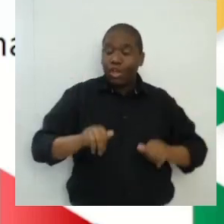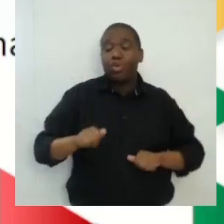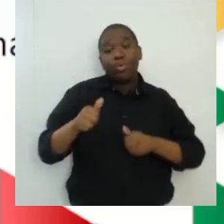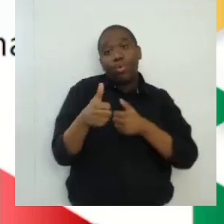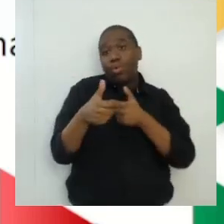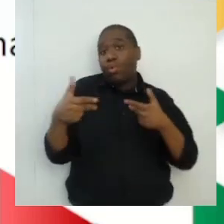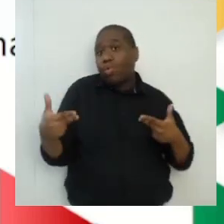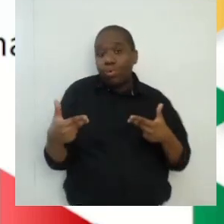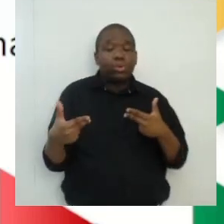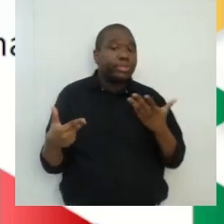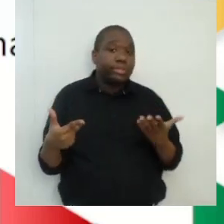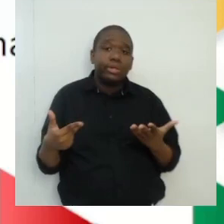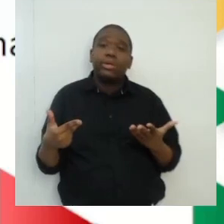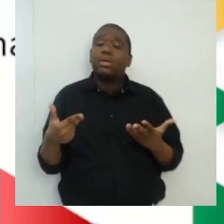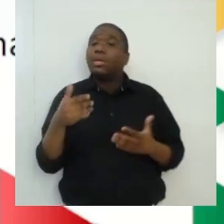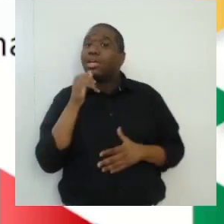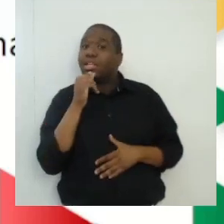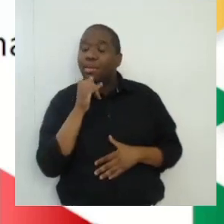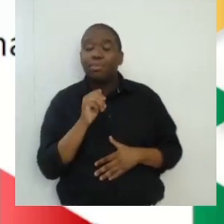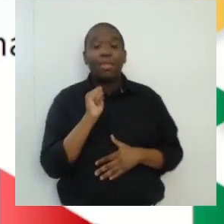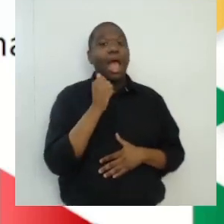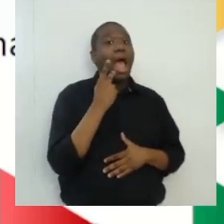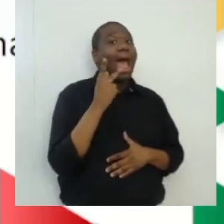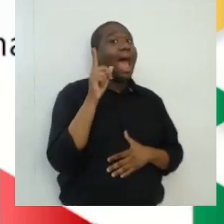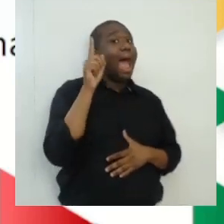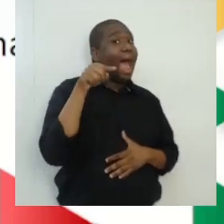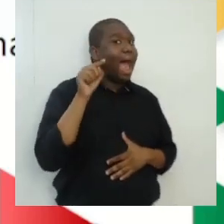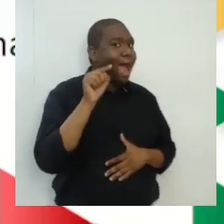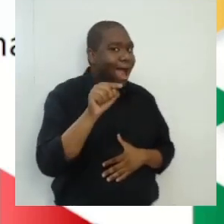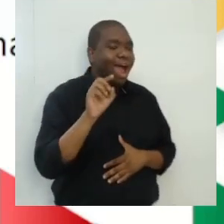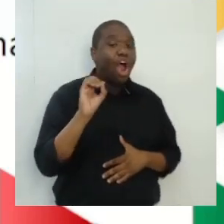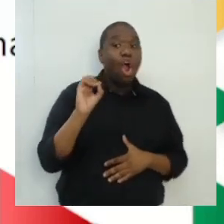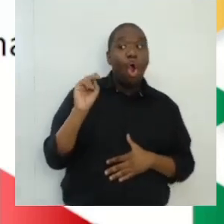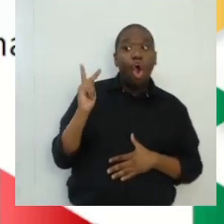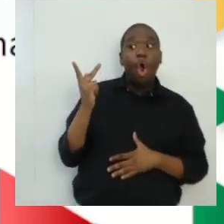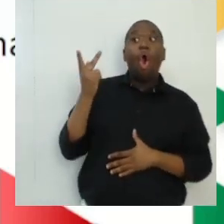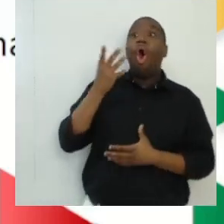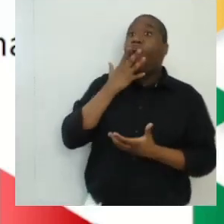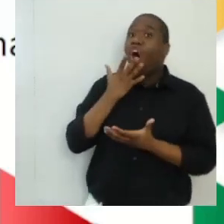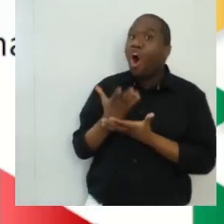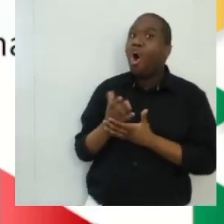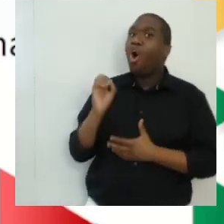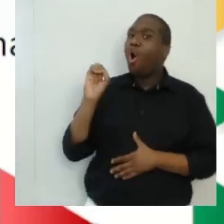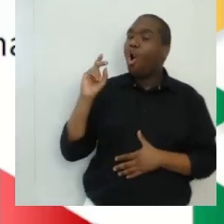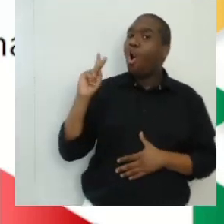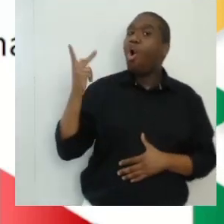interjeição. A, O, vamos para um exemplo? Assim, ó.